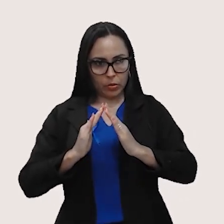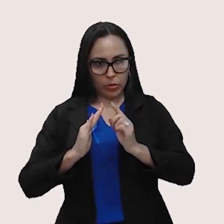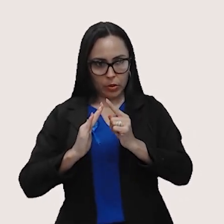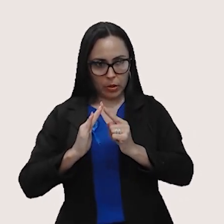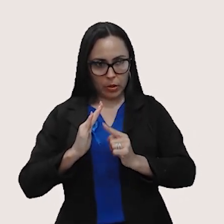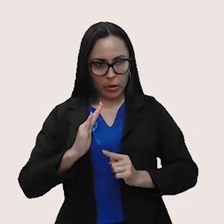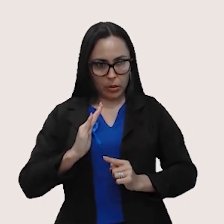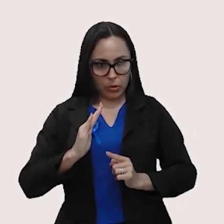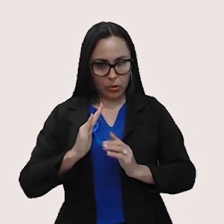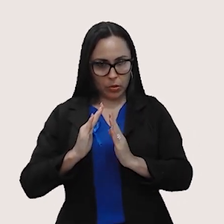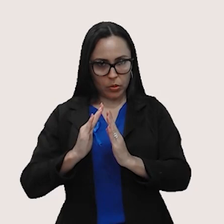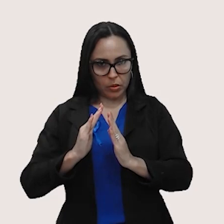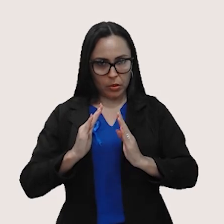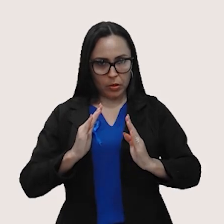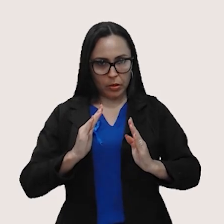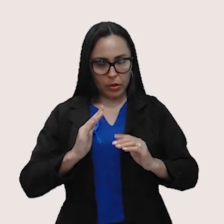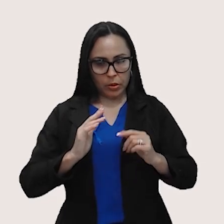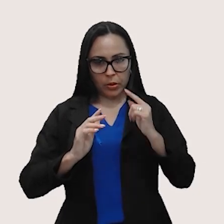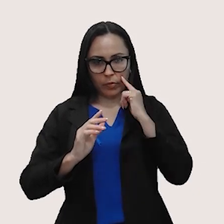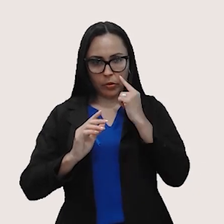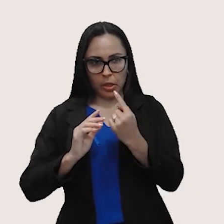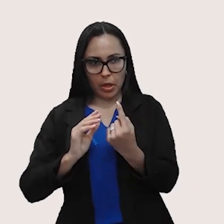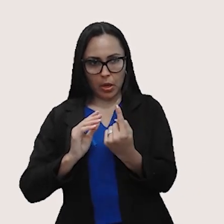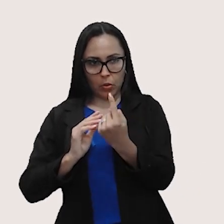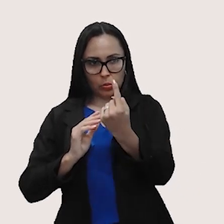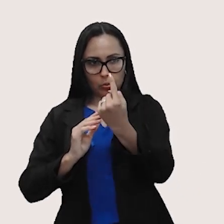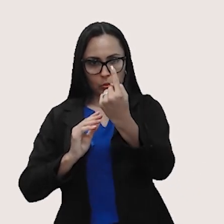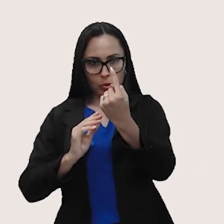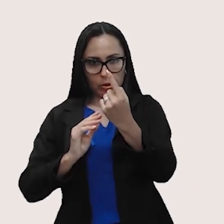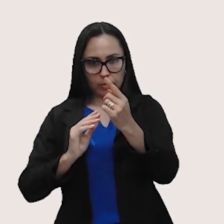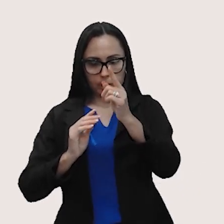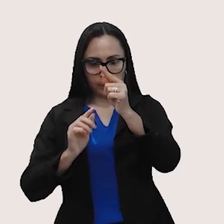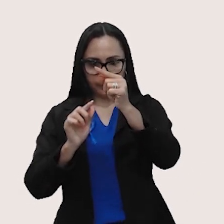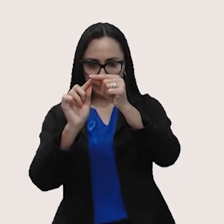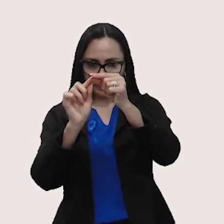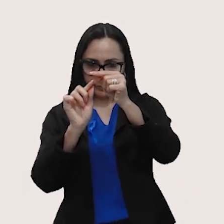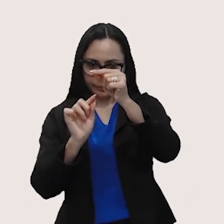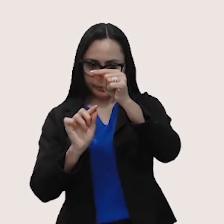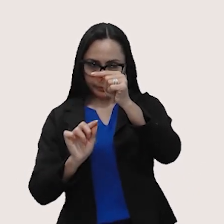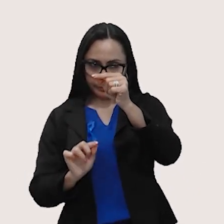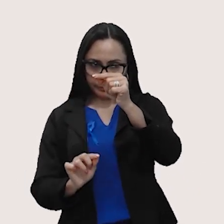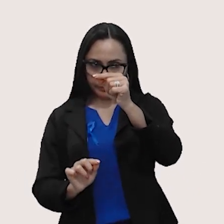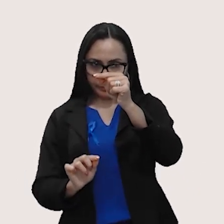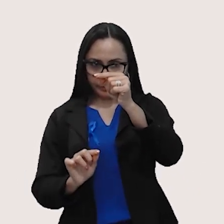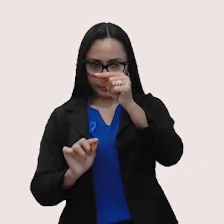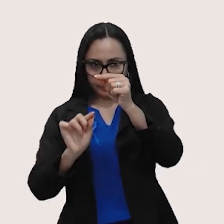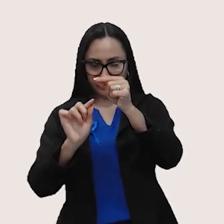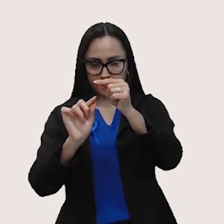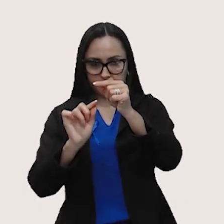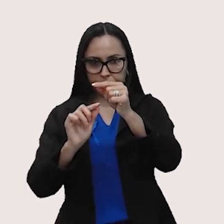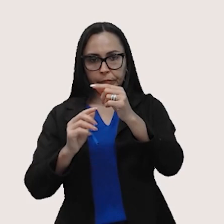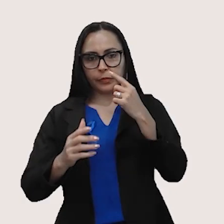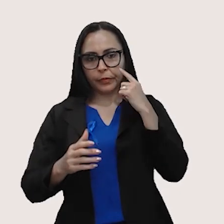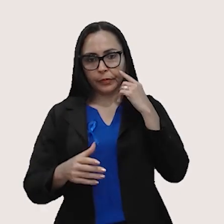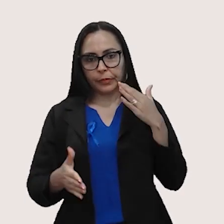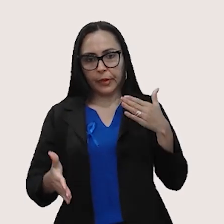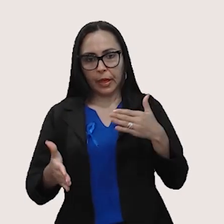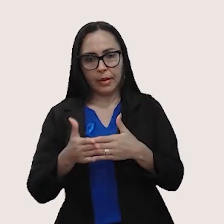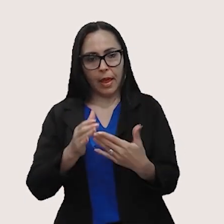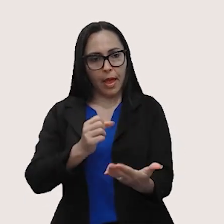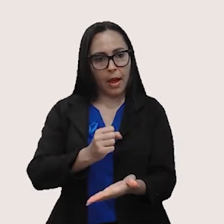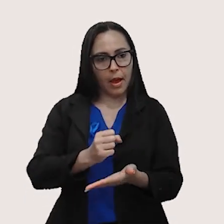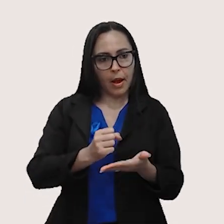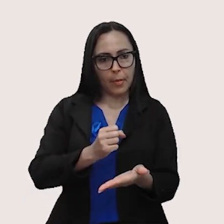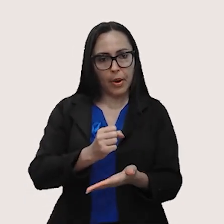a altura do triângulo, que é a distância do vértice até a base anterior,